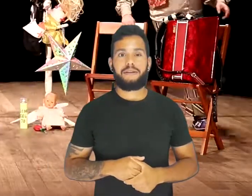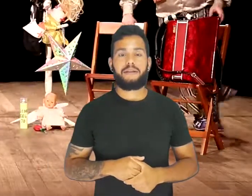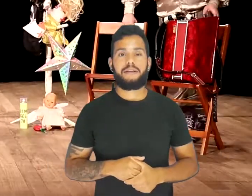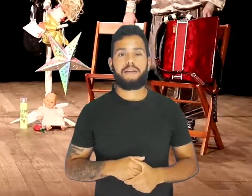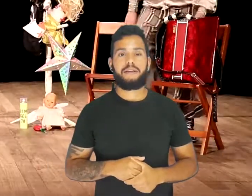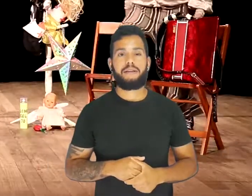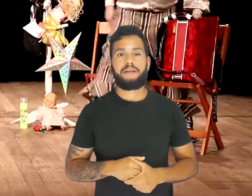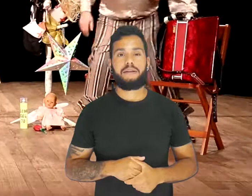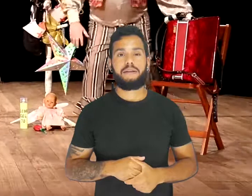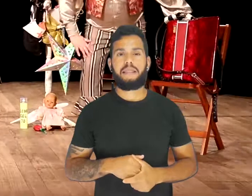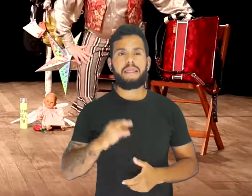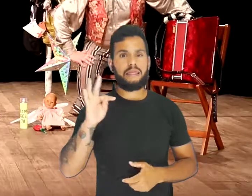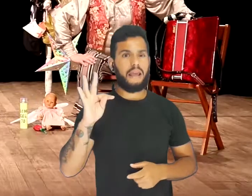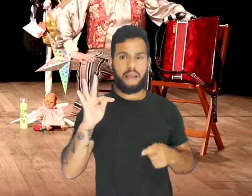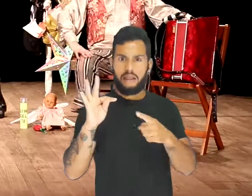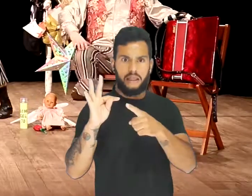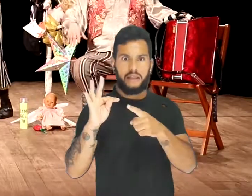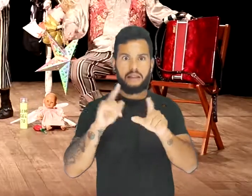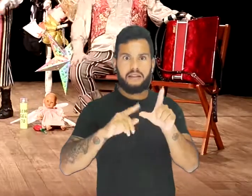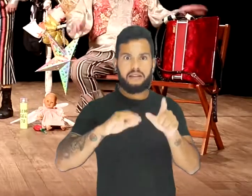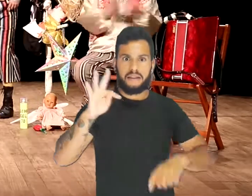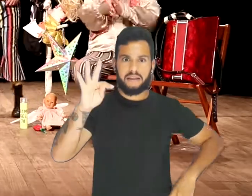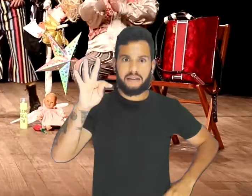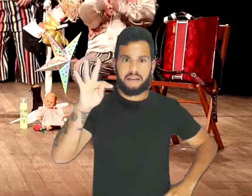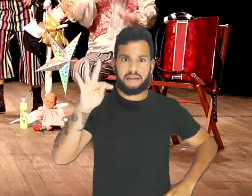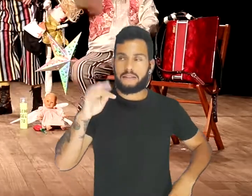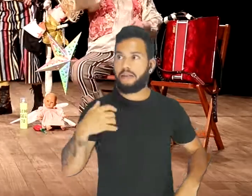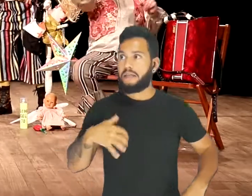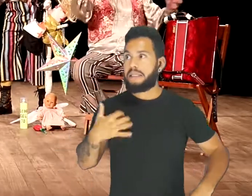Vai lá. Vem. Quem é o... É tu. Gigo.